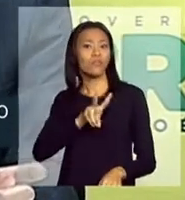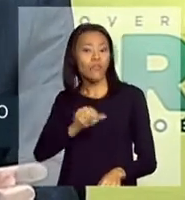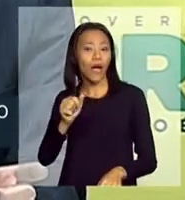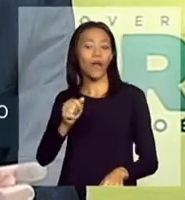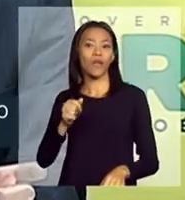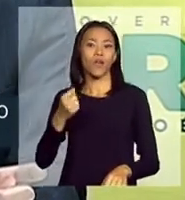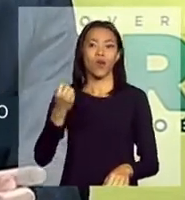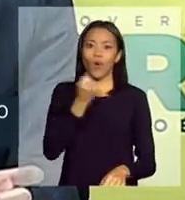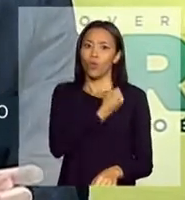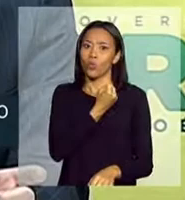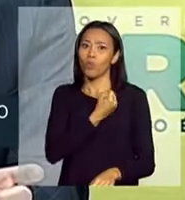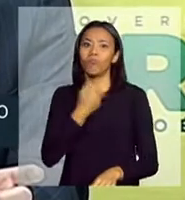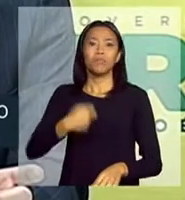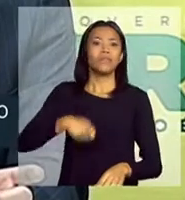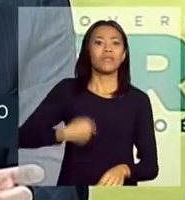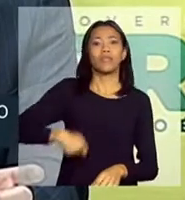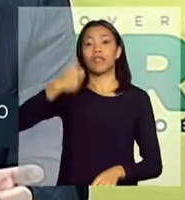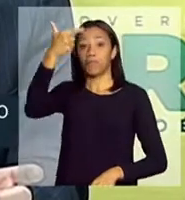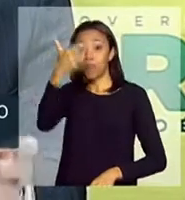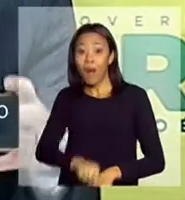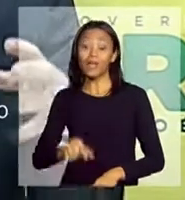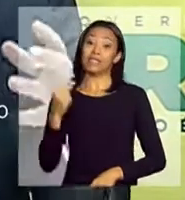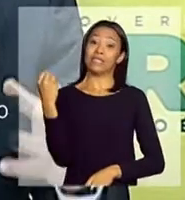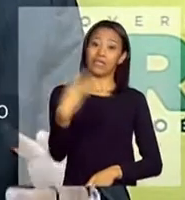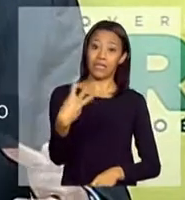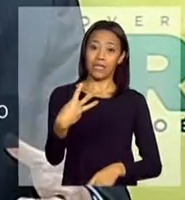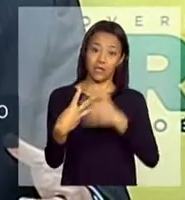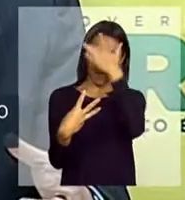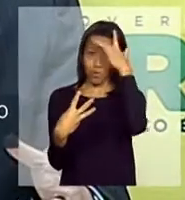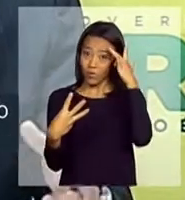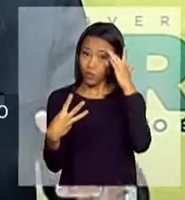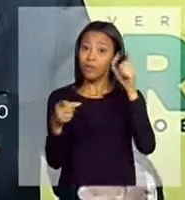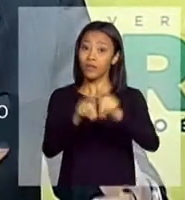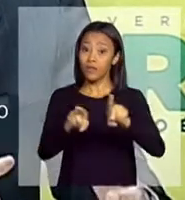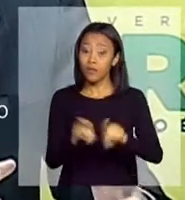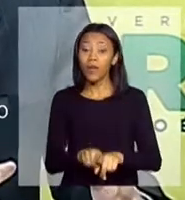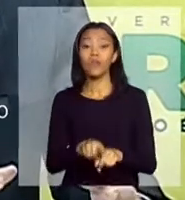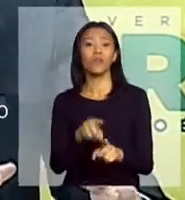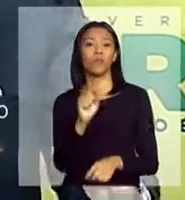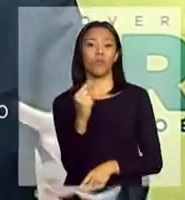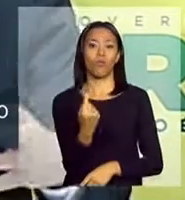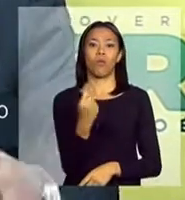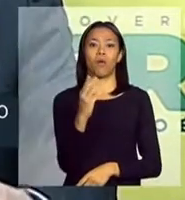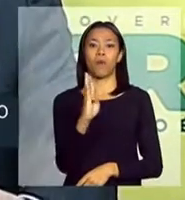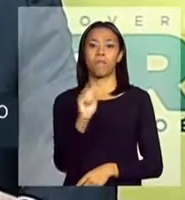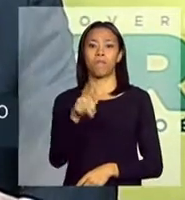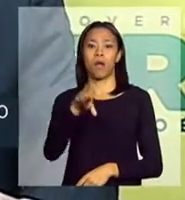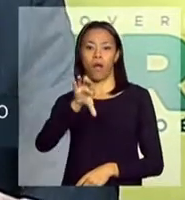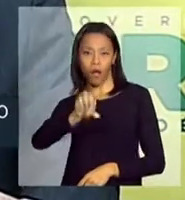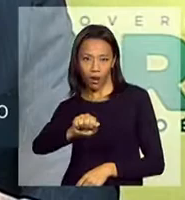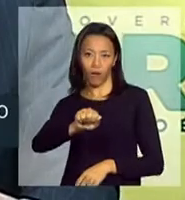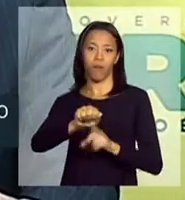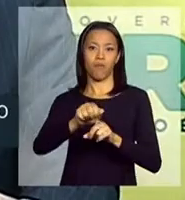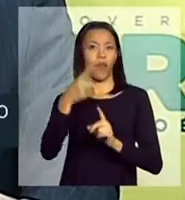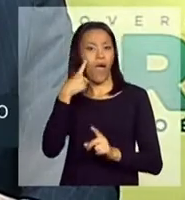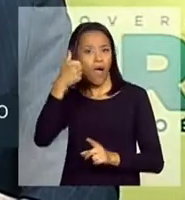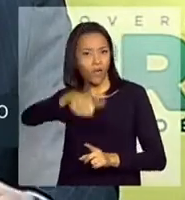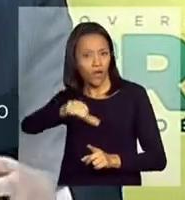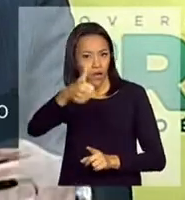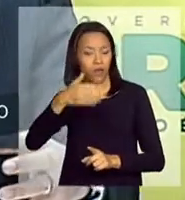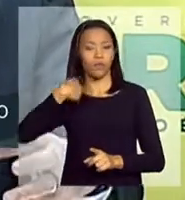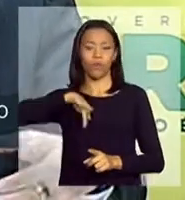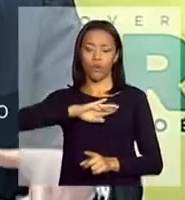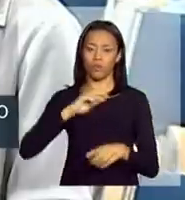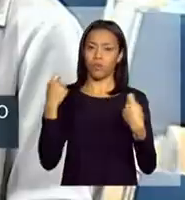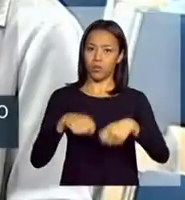aumentar a demanda pelo terceiro corretor e pela banca está já tava lá vamos com isso agora estamos trabalhando com aumento da das